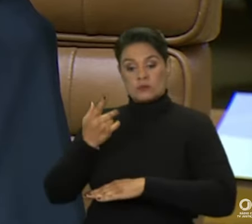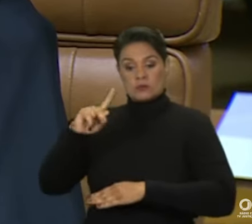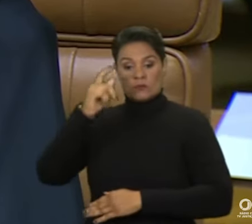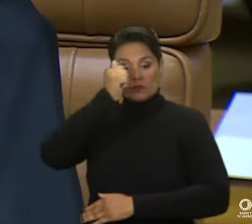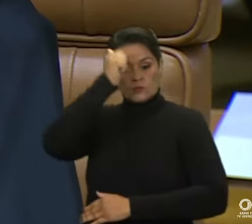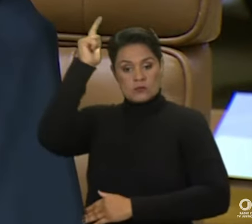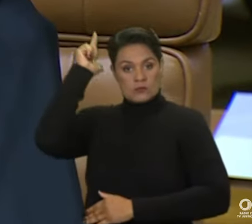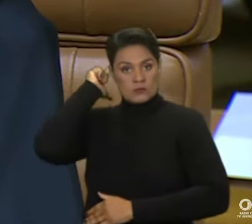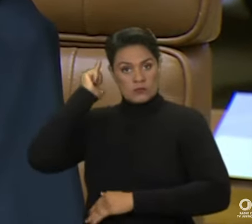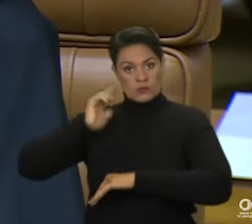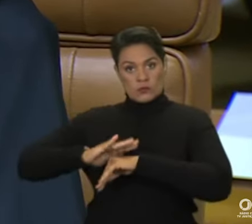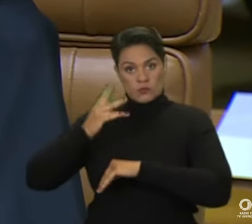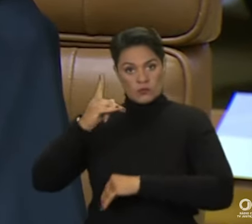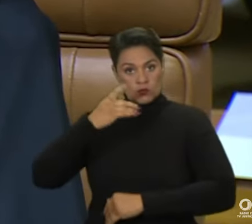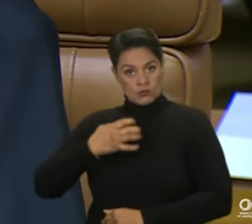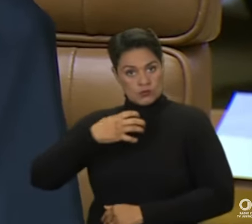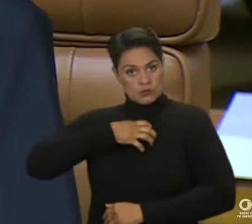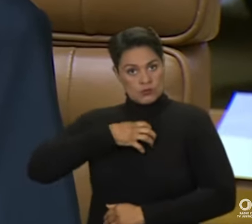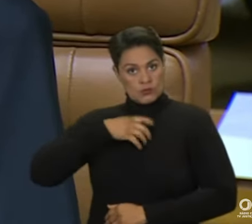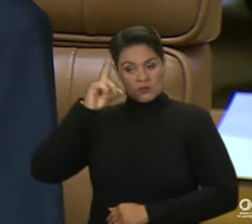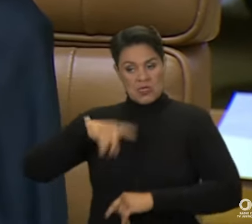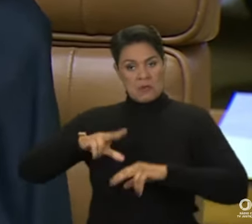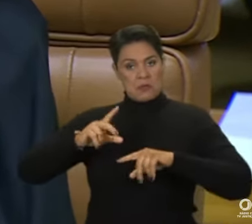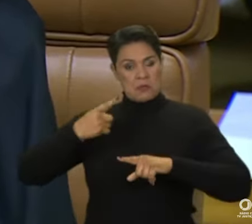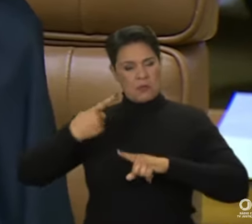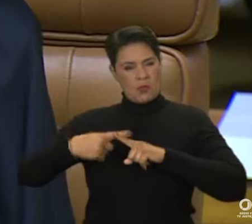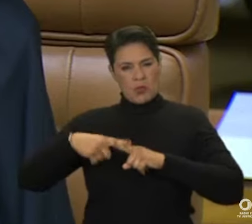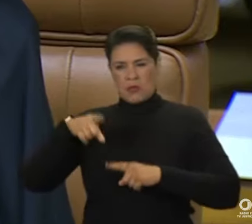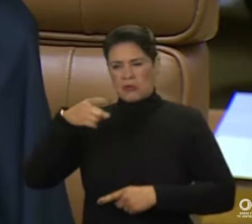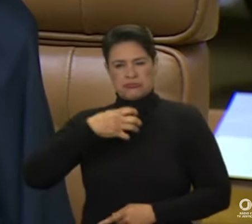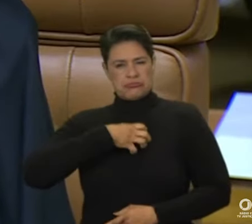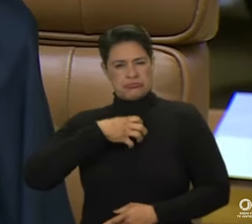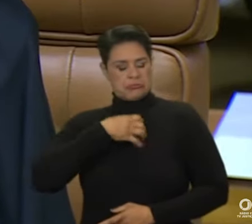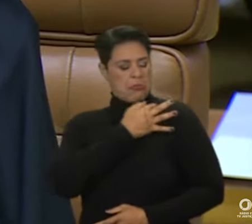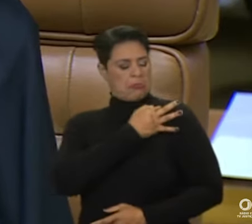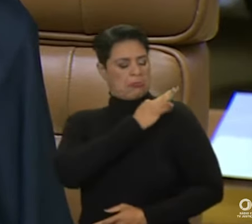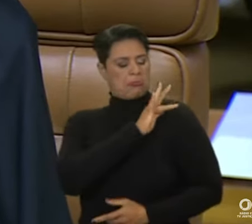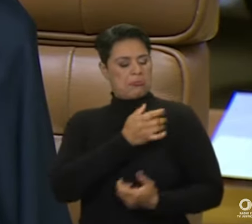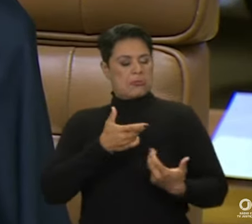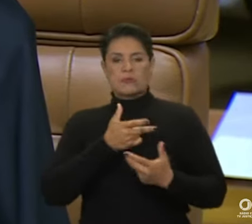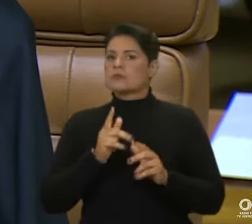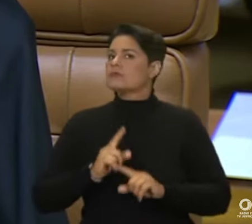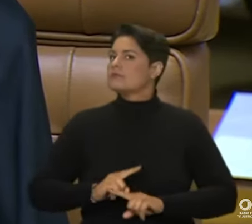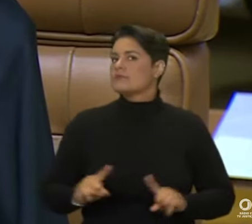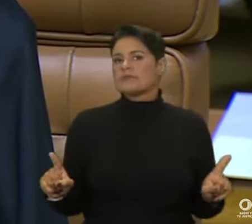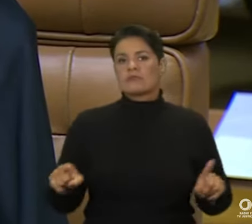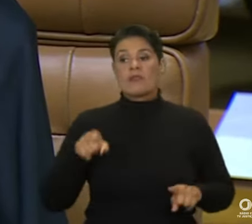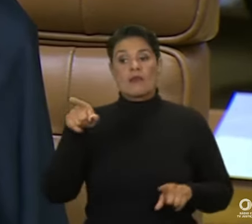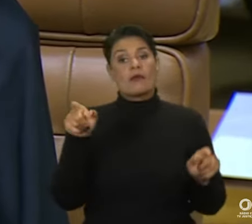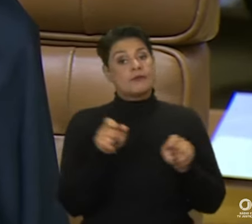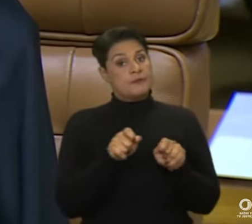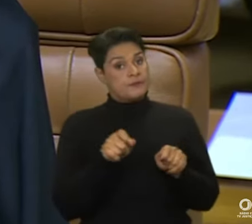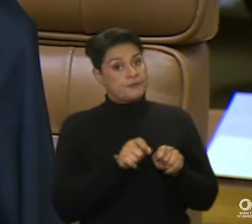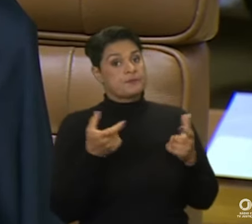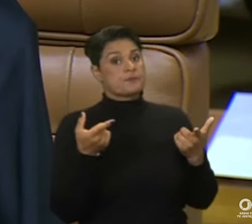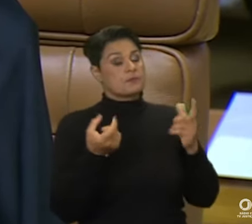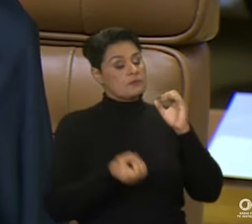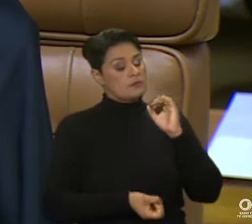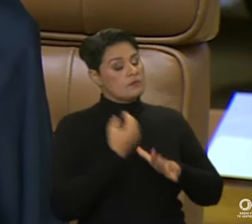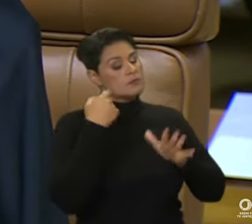pessoais, muito pelo contrário. Ao conduzir os inquéritos instaurados pela presidência do STF, o